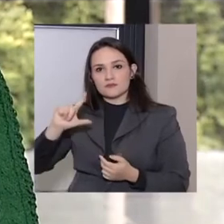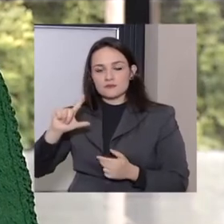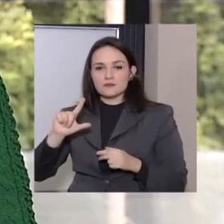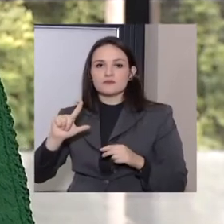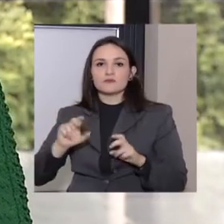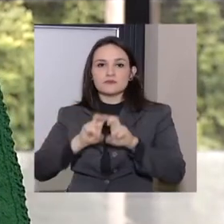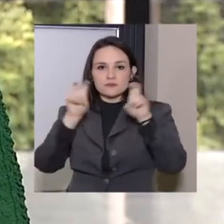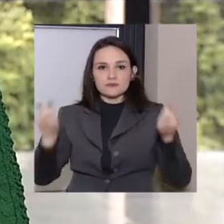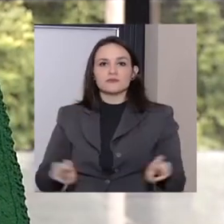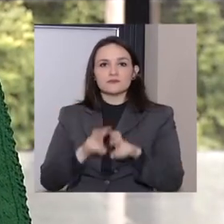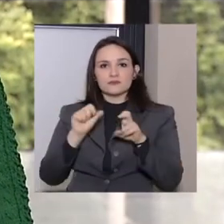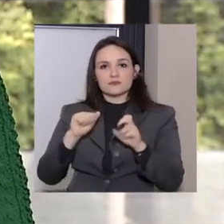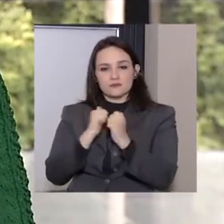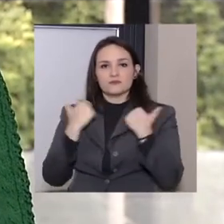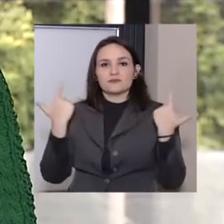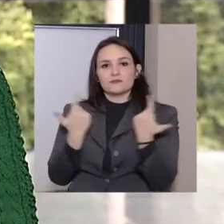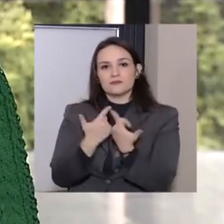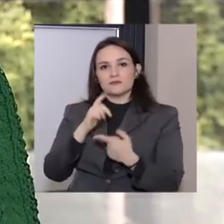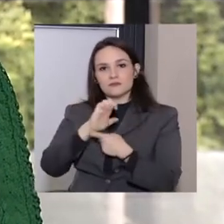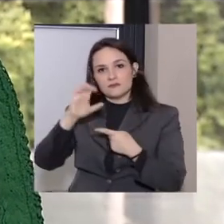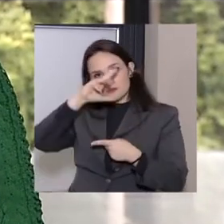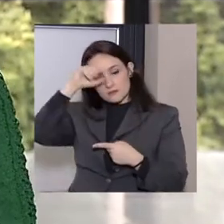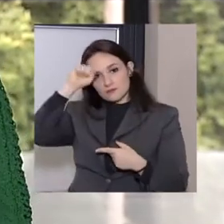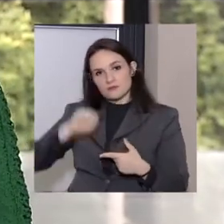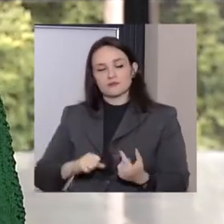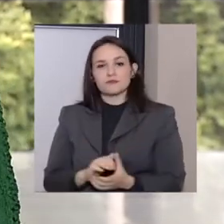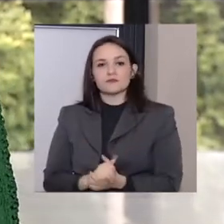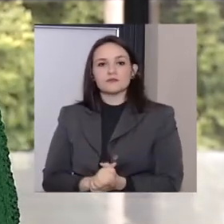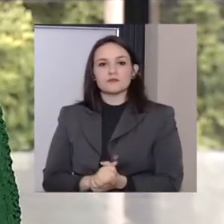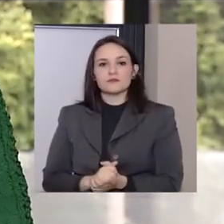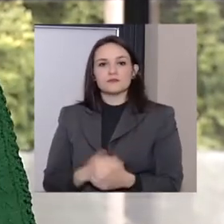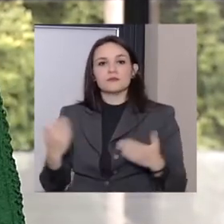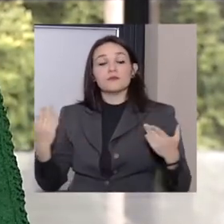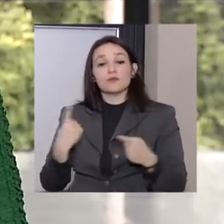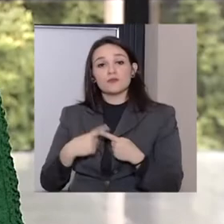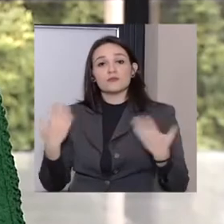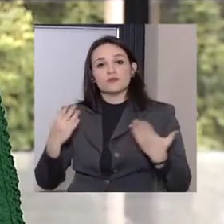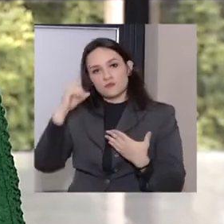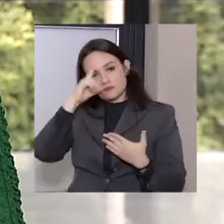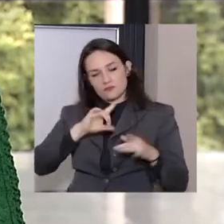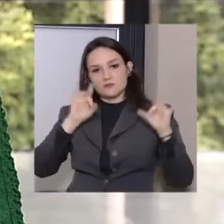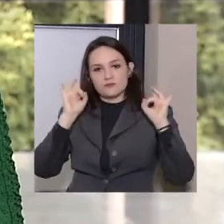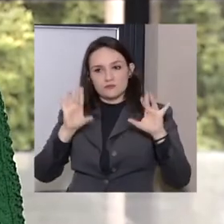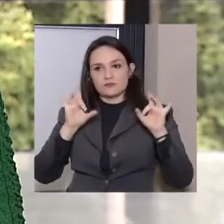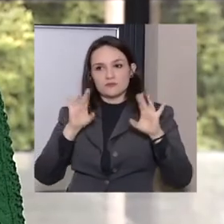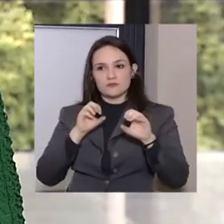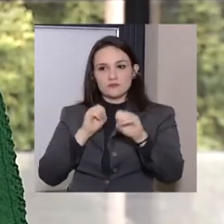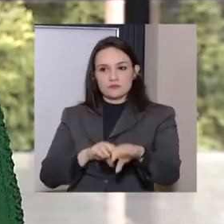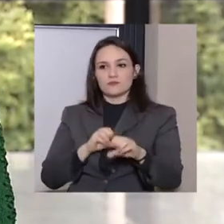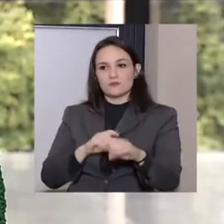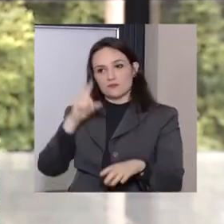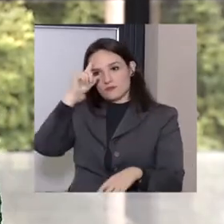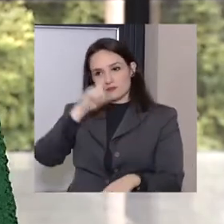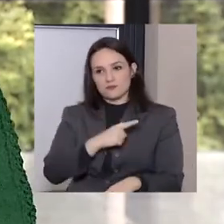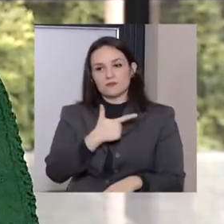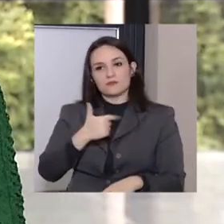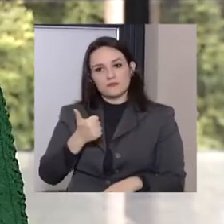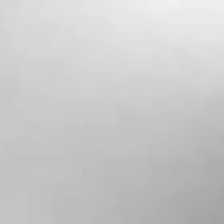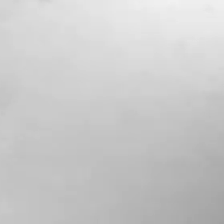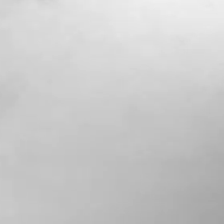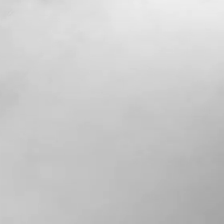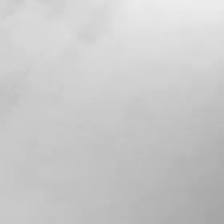da Assembleia Legislativa de Mato Grosso do Sul, que hoje é o Dia da Educação, 21 de agosto. Acompanhe